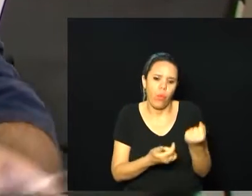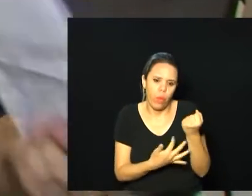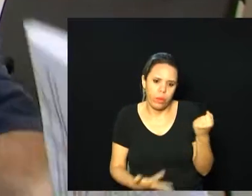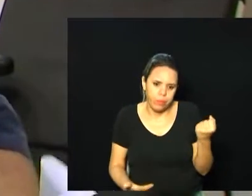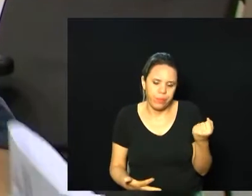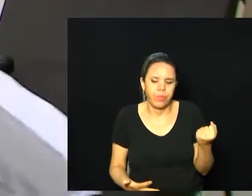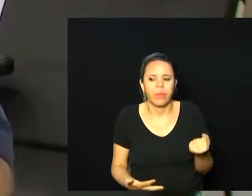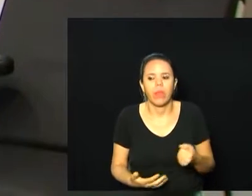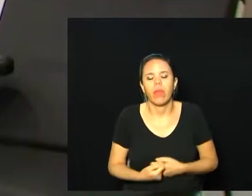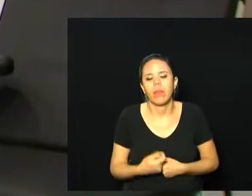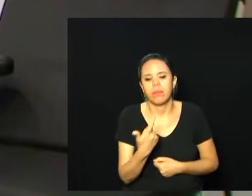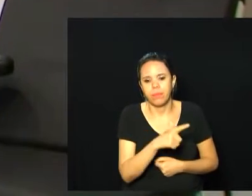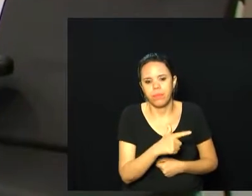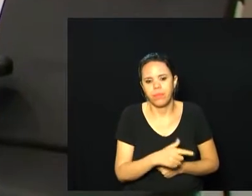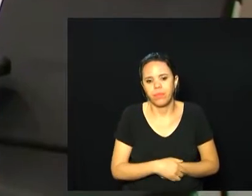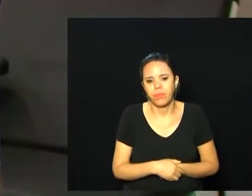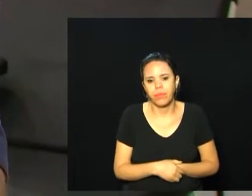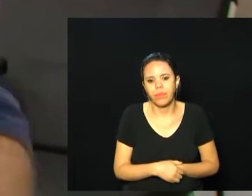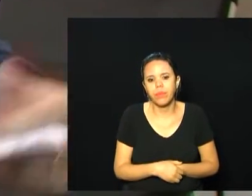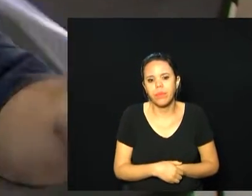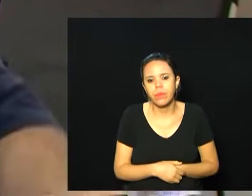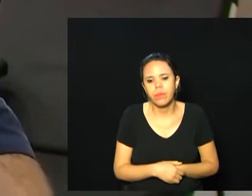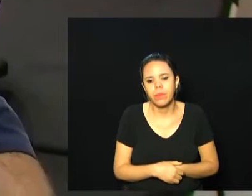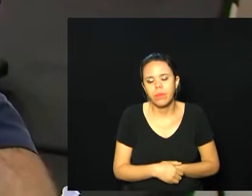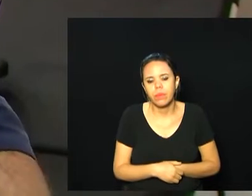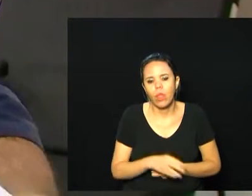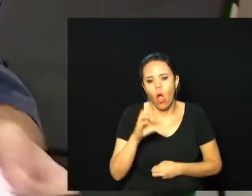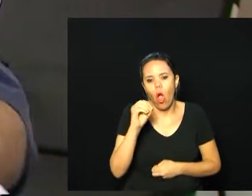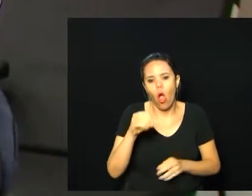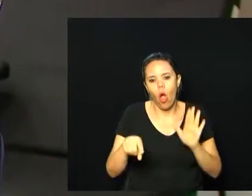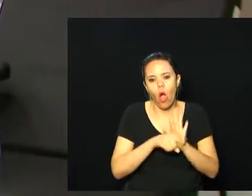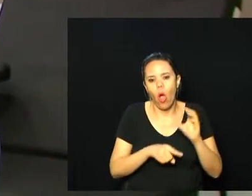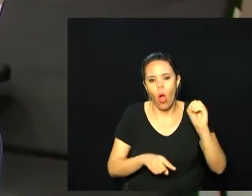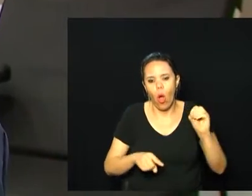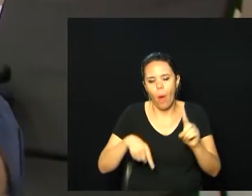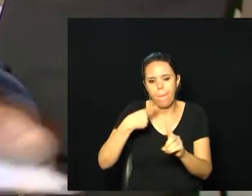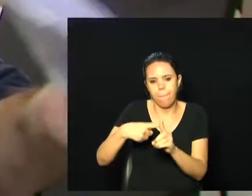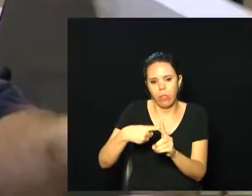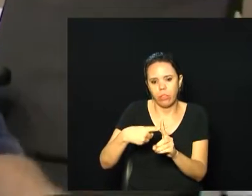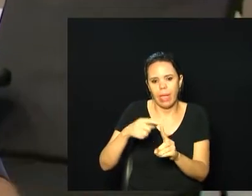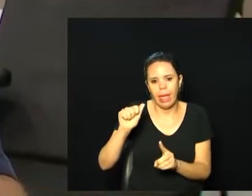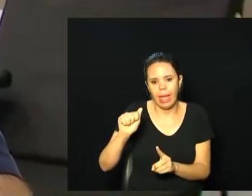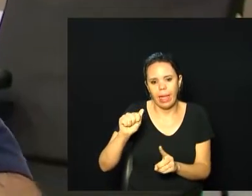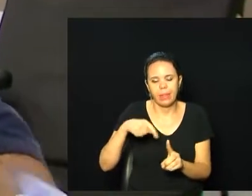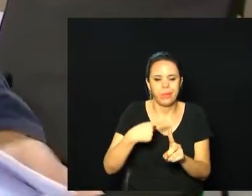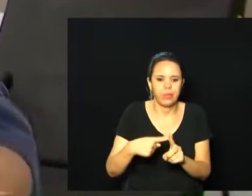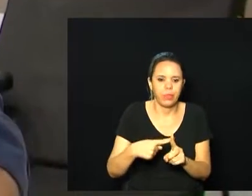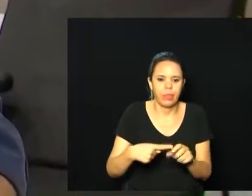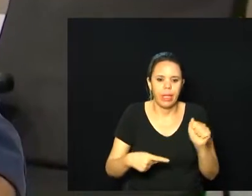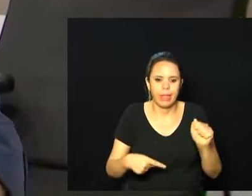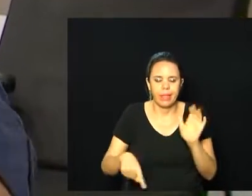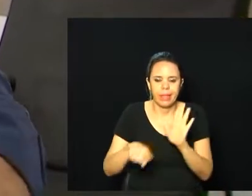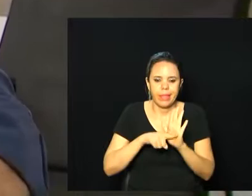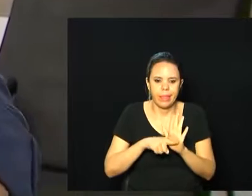de alerta, outros tipos de sangue também. O negativo, O positivo, A positivo, A